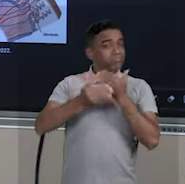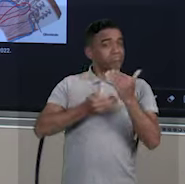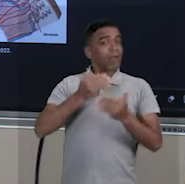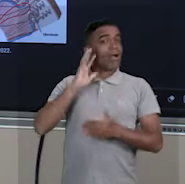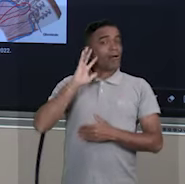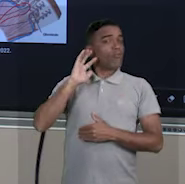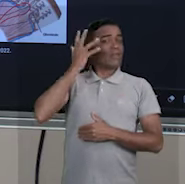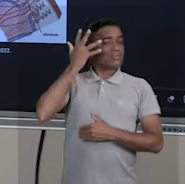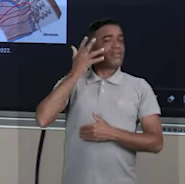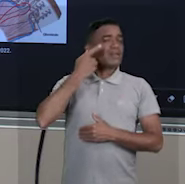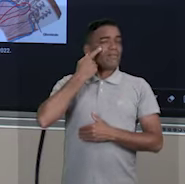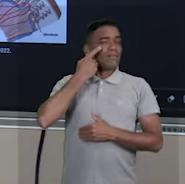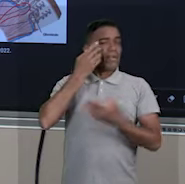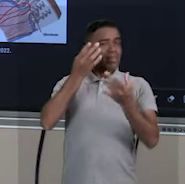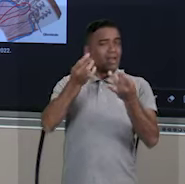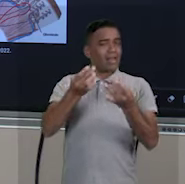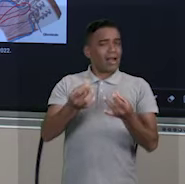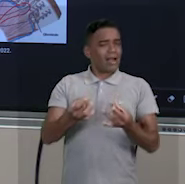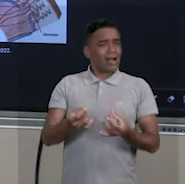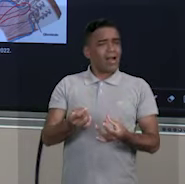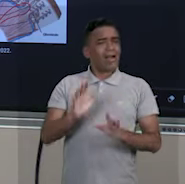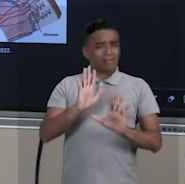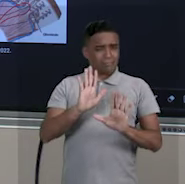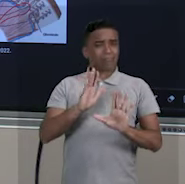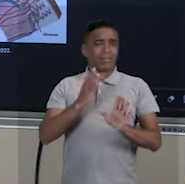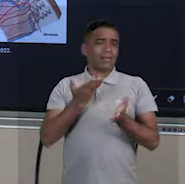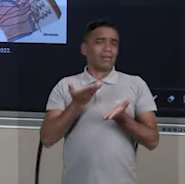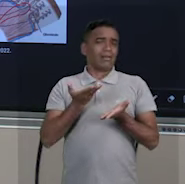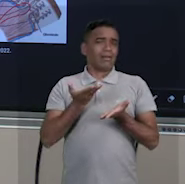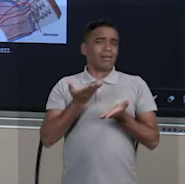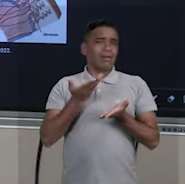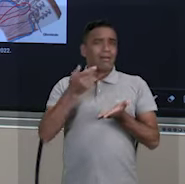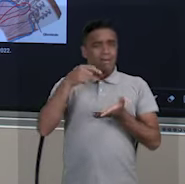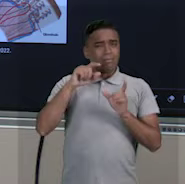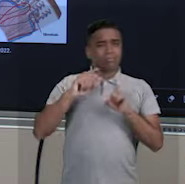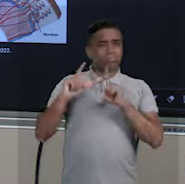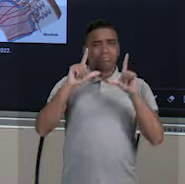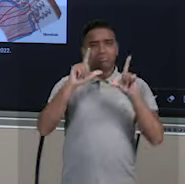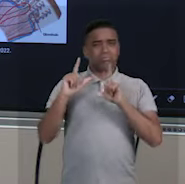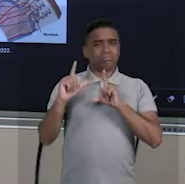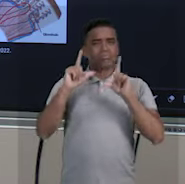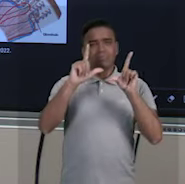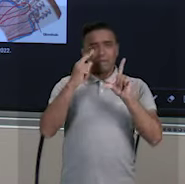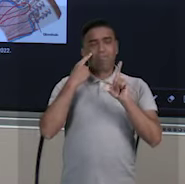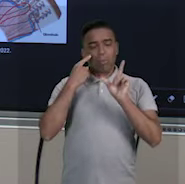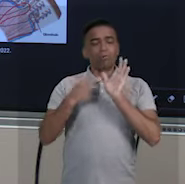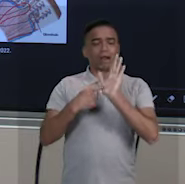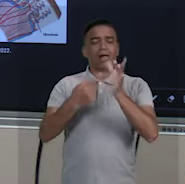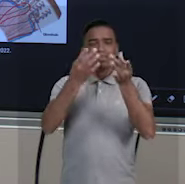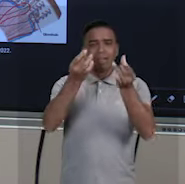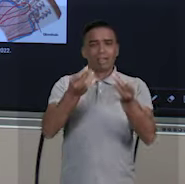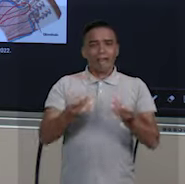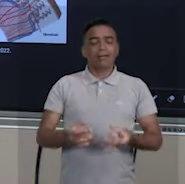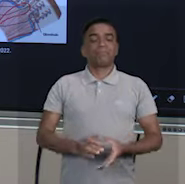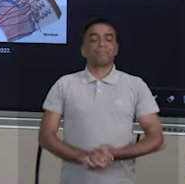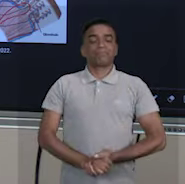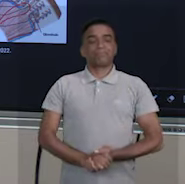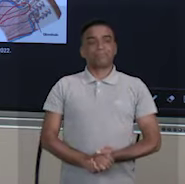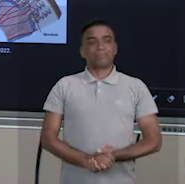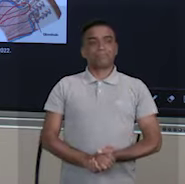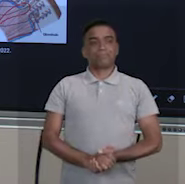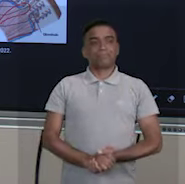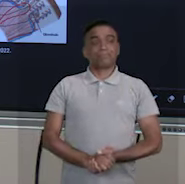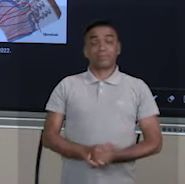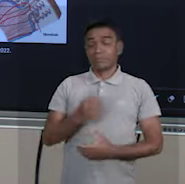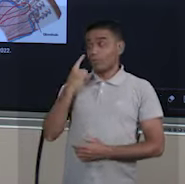acontecendo, né, de maneira mais detalhada nas nossas próximas lâminas. E olha o seguinte, tá vendo